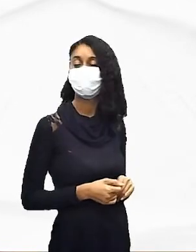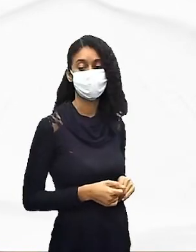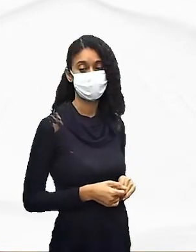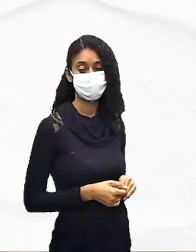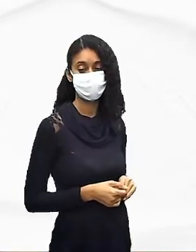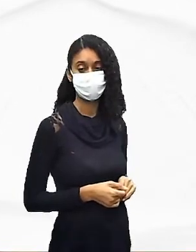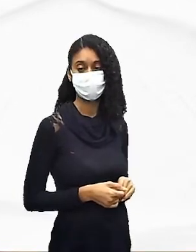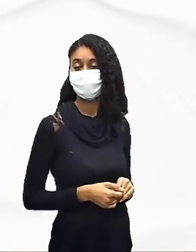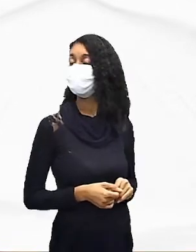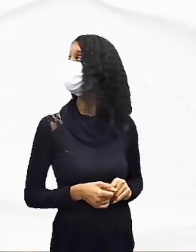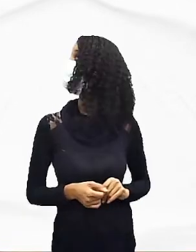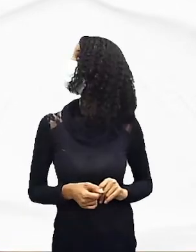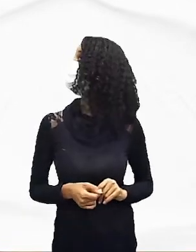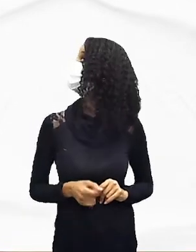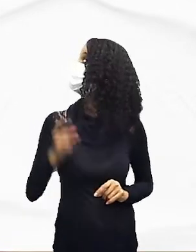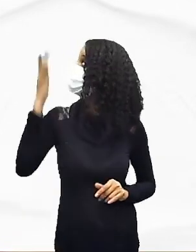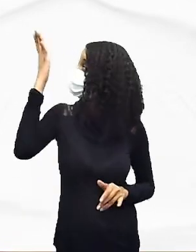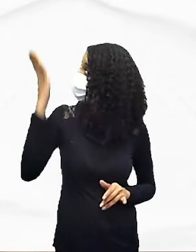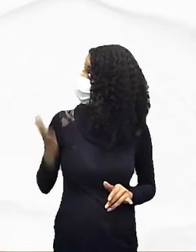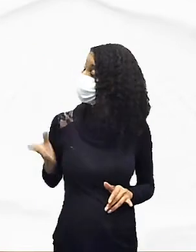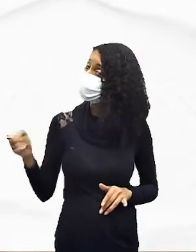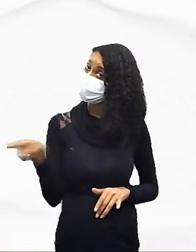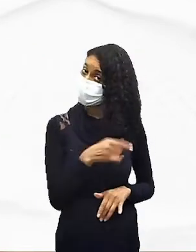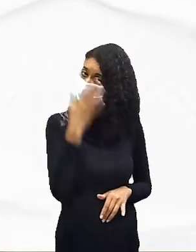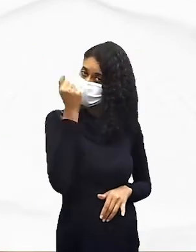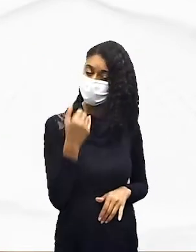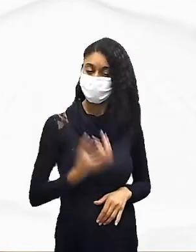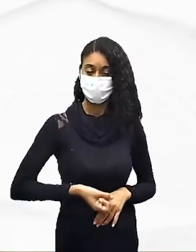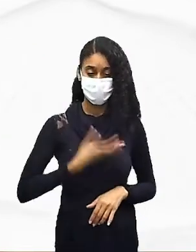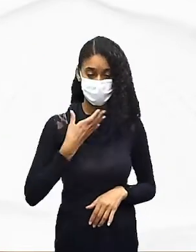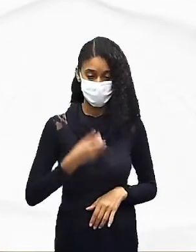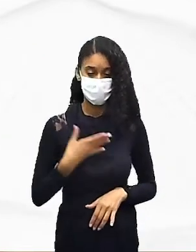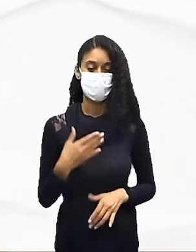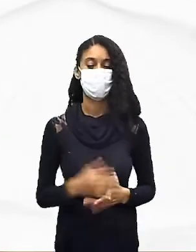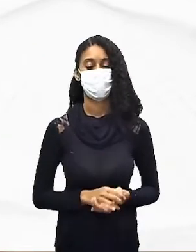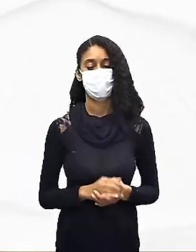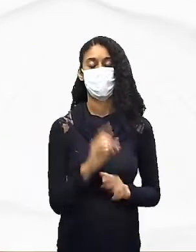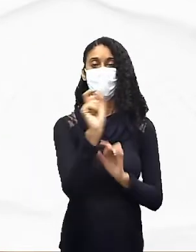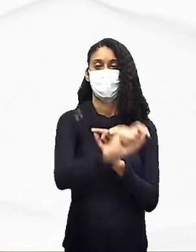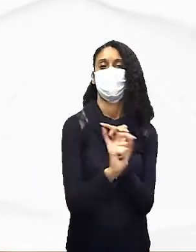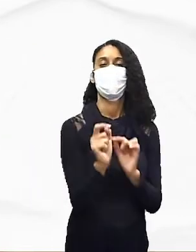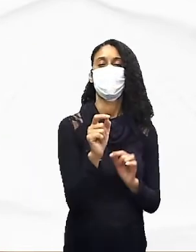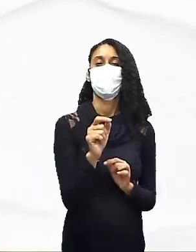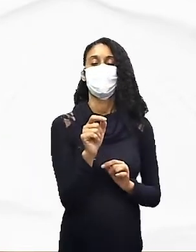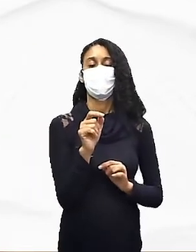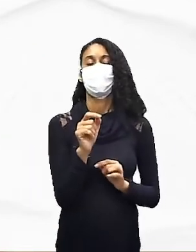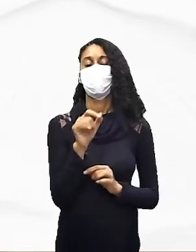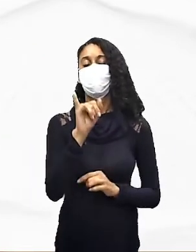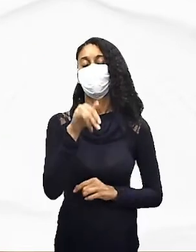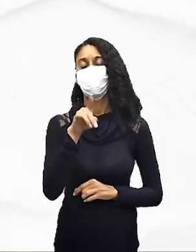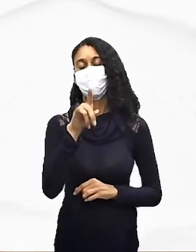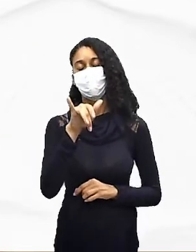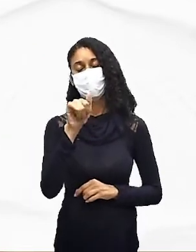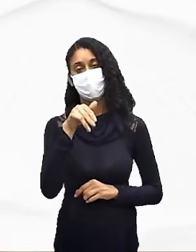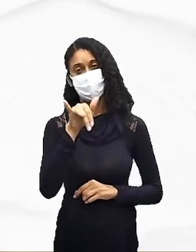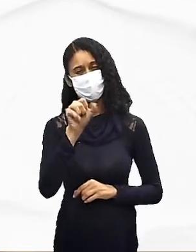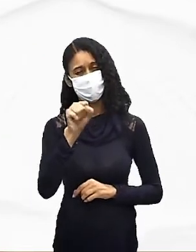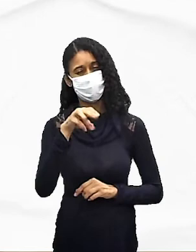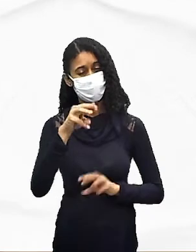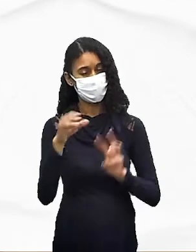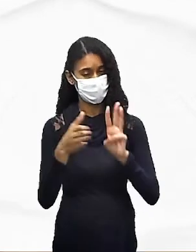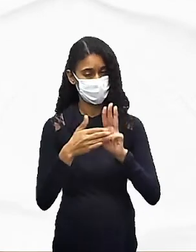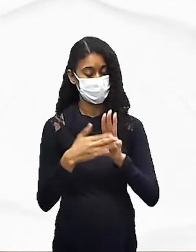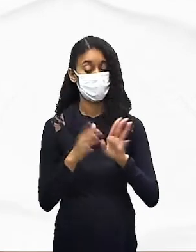né? Todo mundo já sabe que isso aí é um poema famoso do indianismo brasileiro do Gonçalves Dias. Pertence ao livro, ao